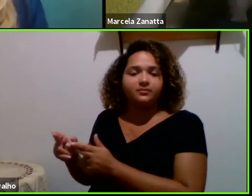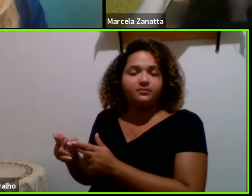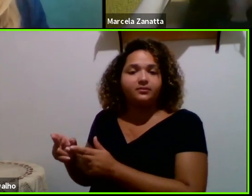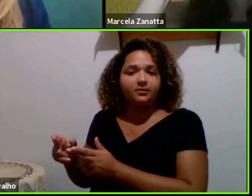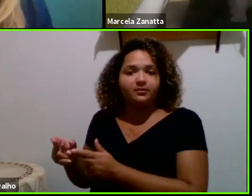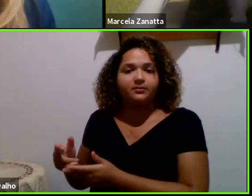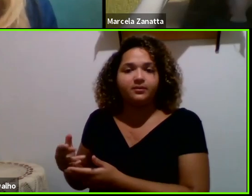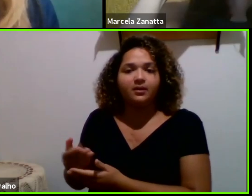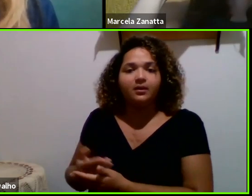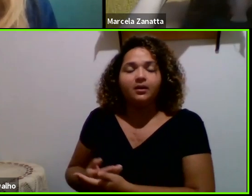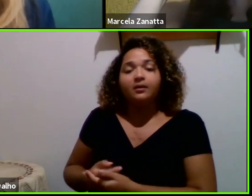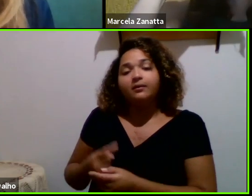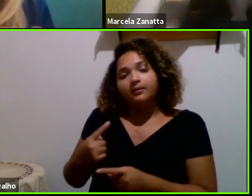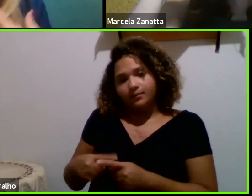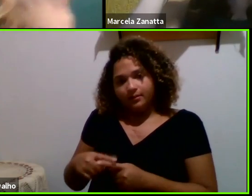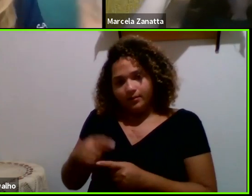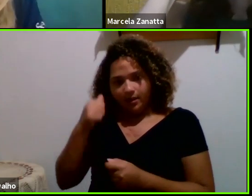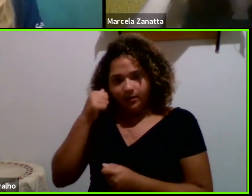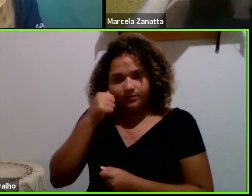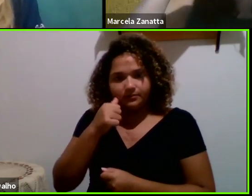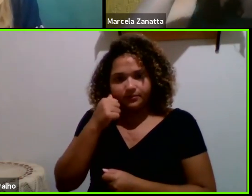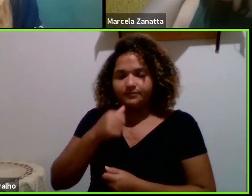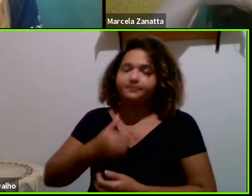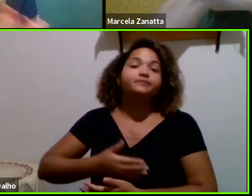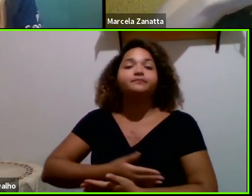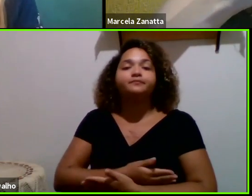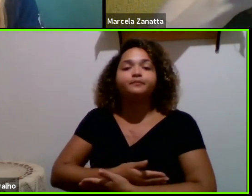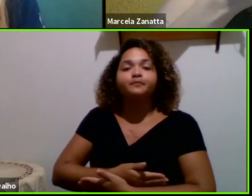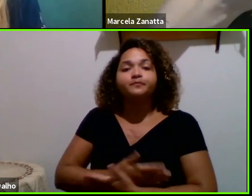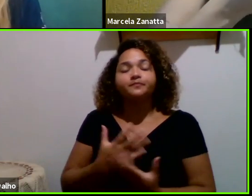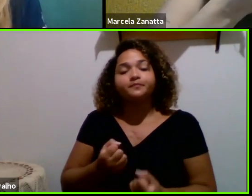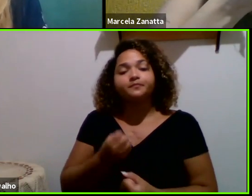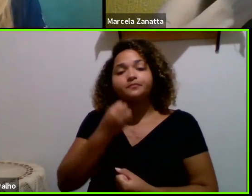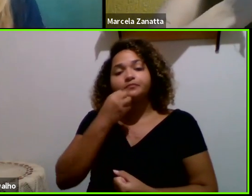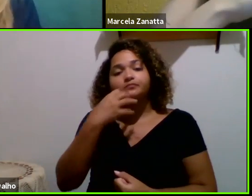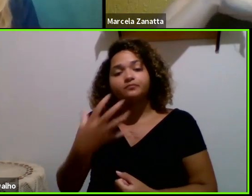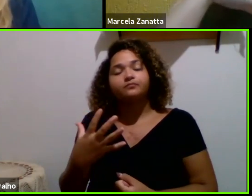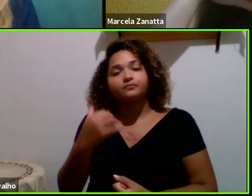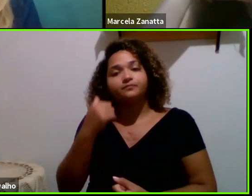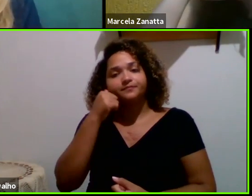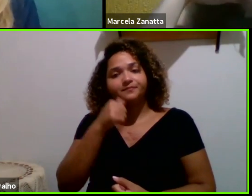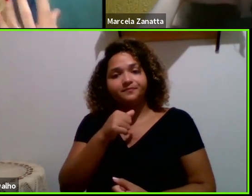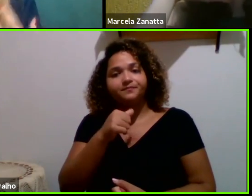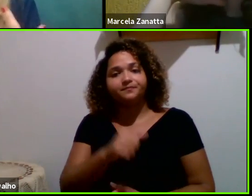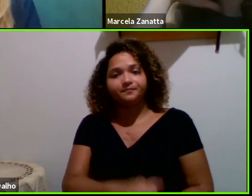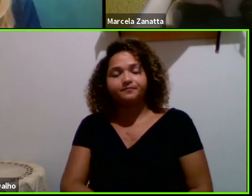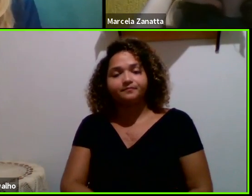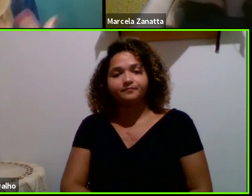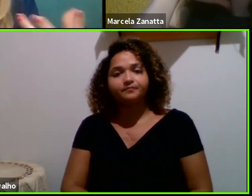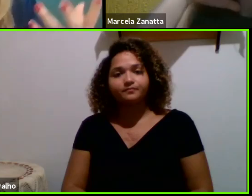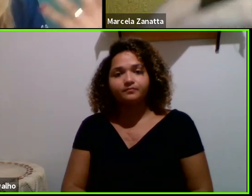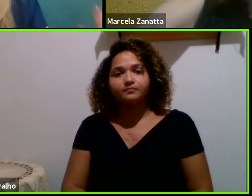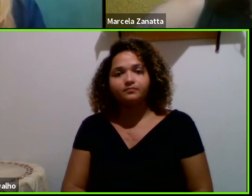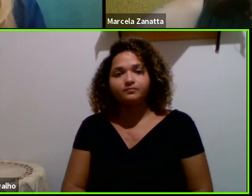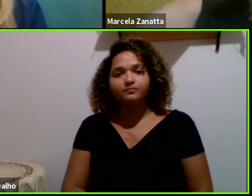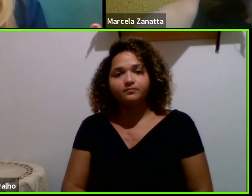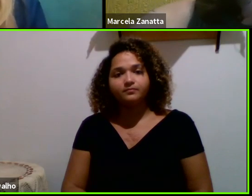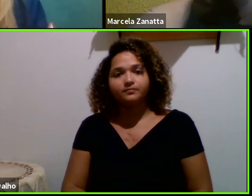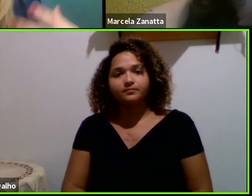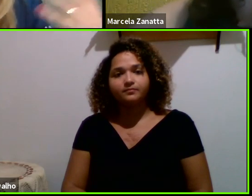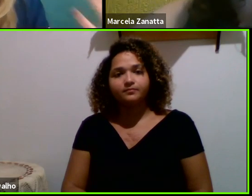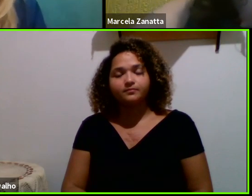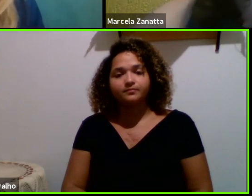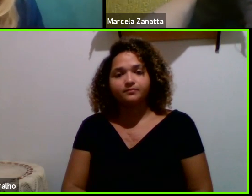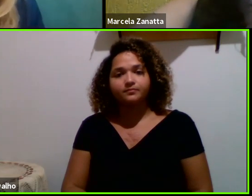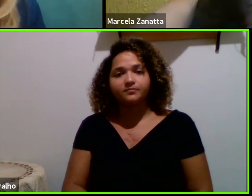nós estamos em determinados serviços onde não há a prática de se utilizar esses recursos, mas esse recurso é uma cultura.